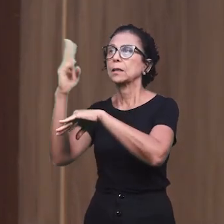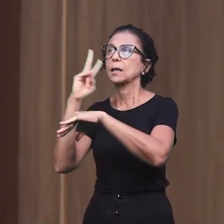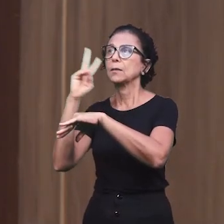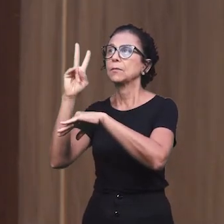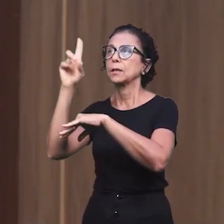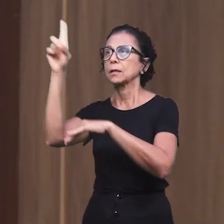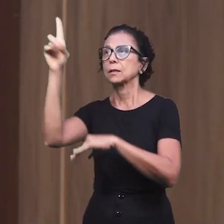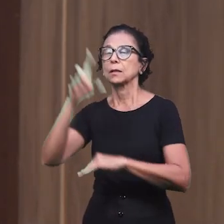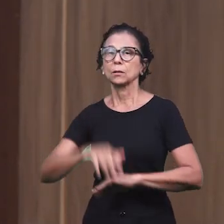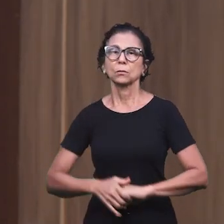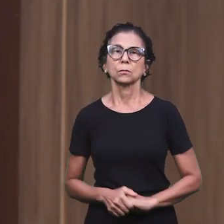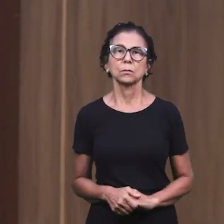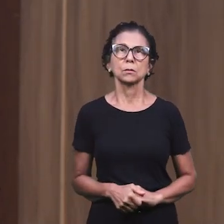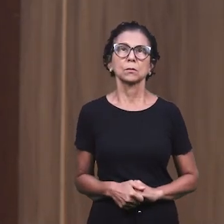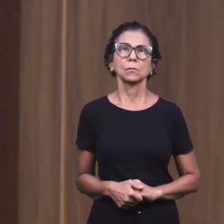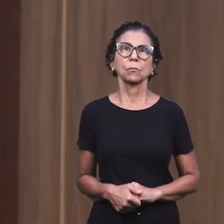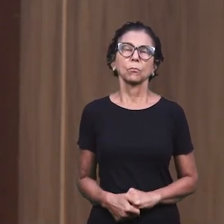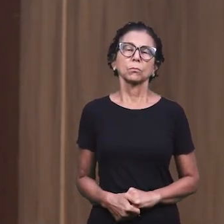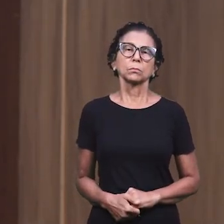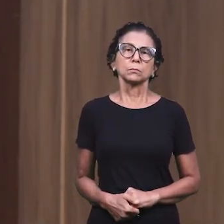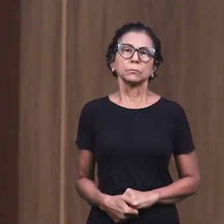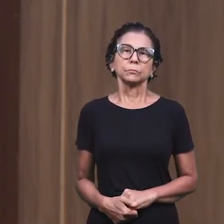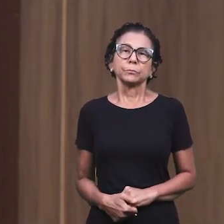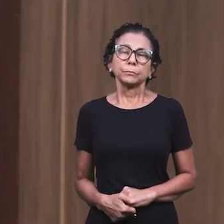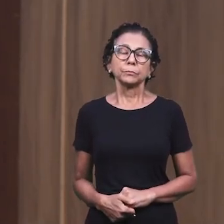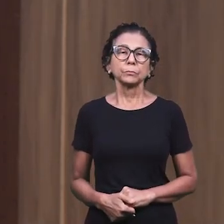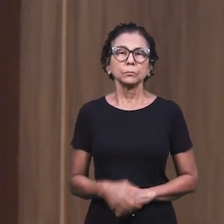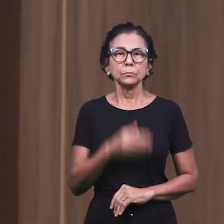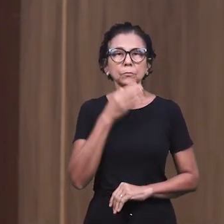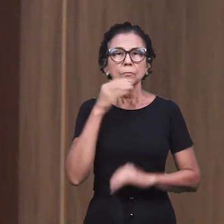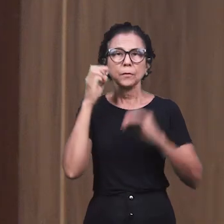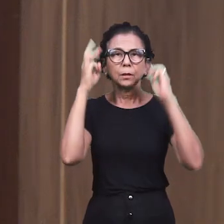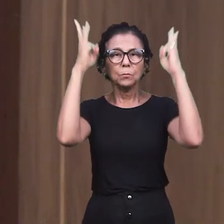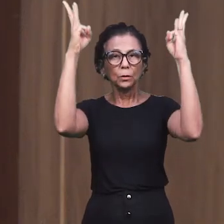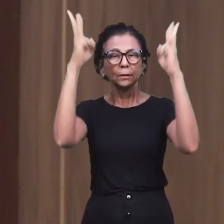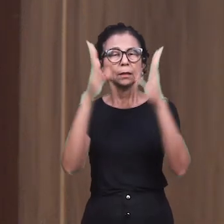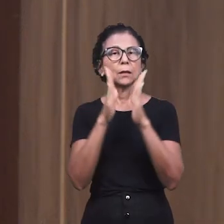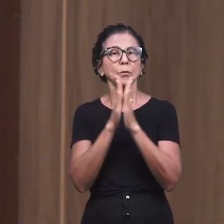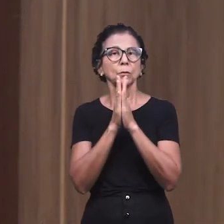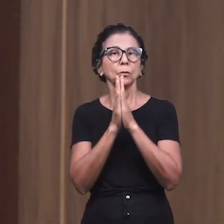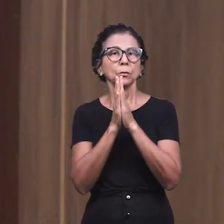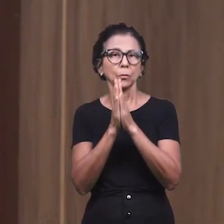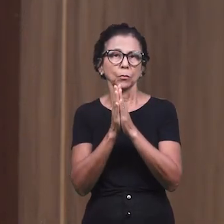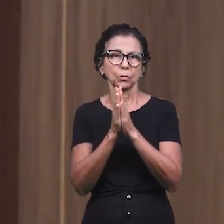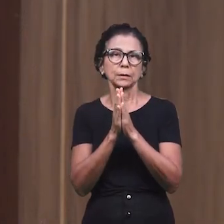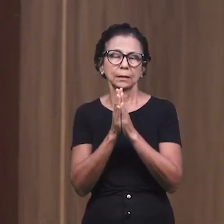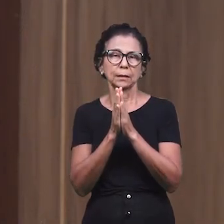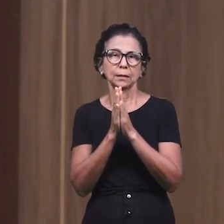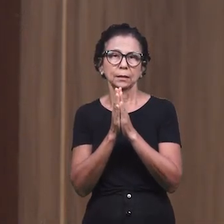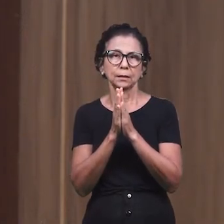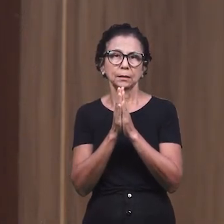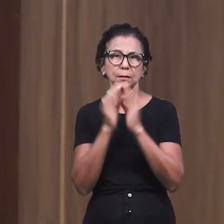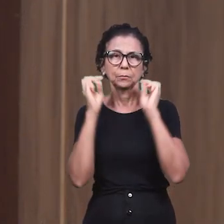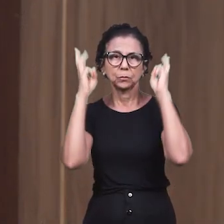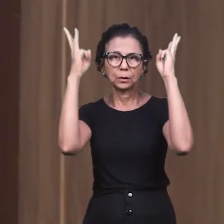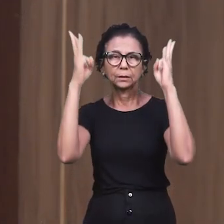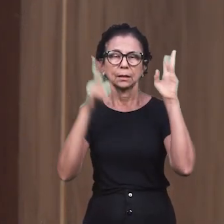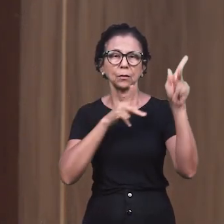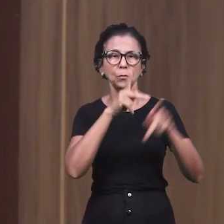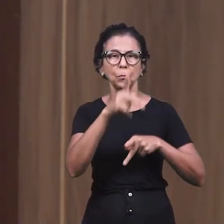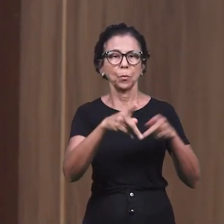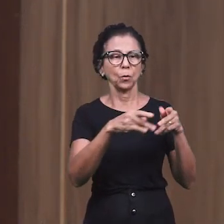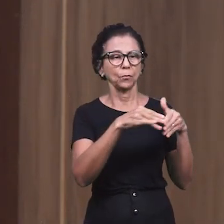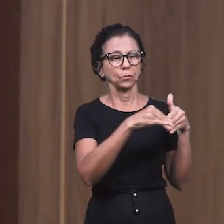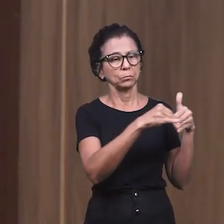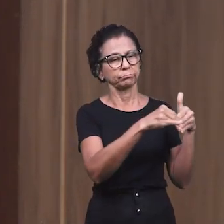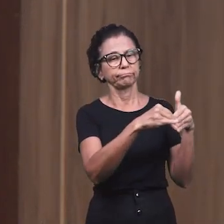Senhor, ele atendeu uma oração aqui. Tem Moisés aqui agora. Moisés era o guia daquele povo. E na hora de se